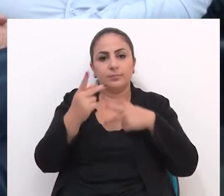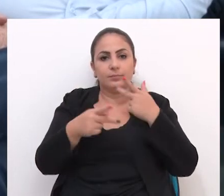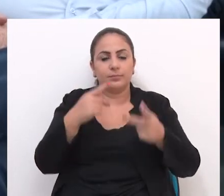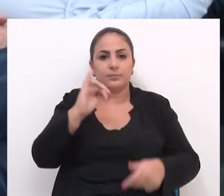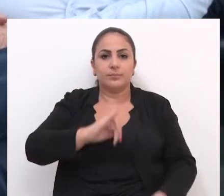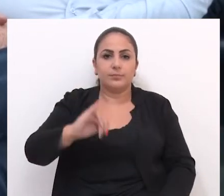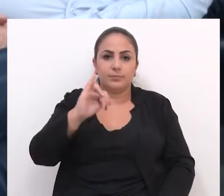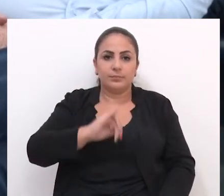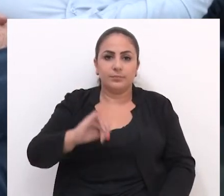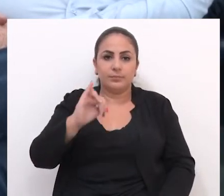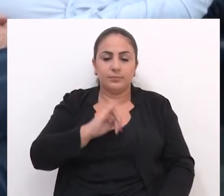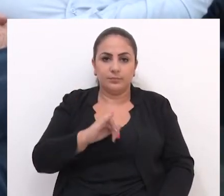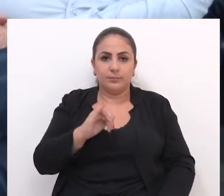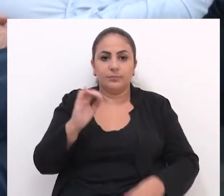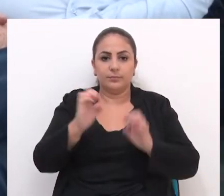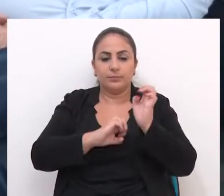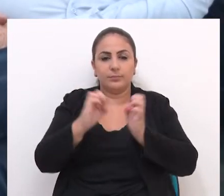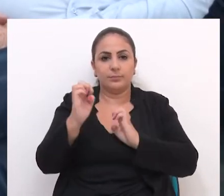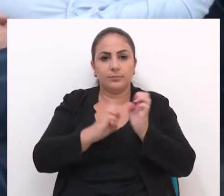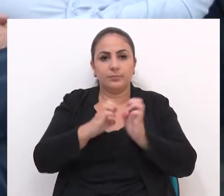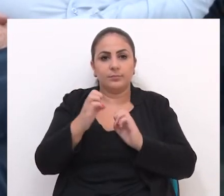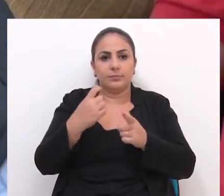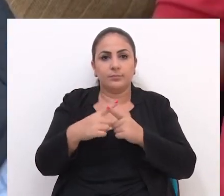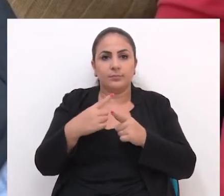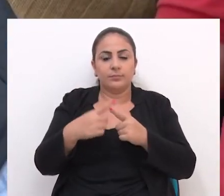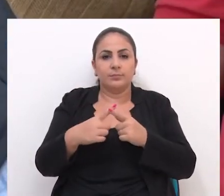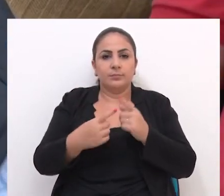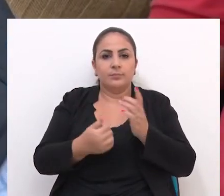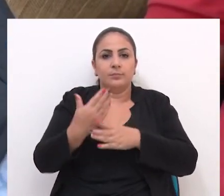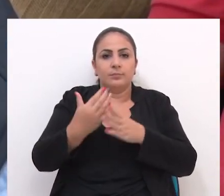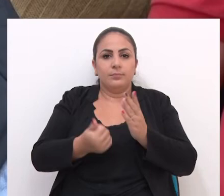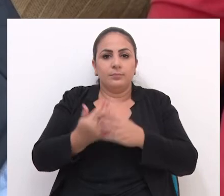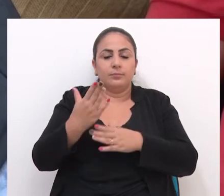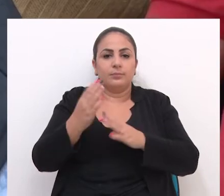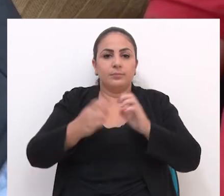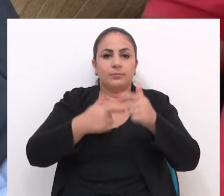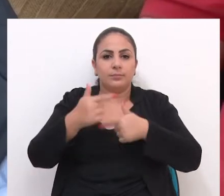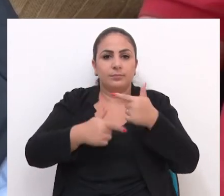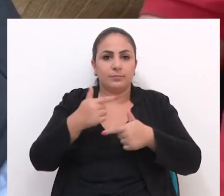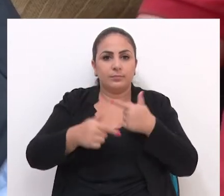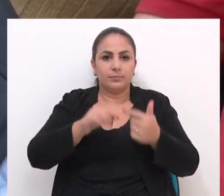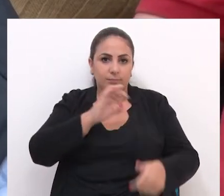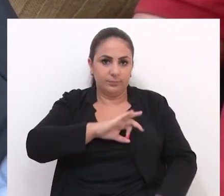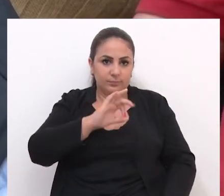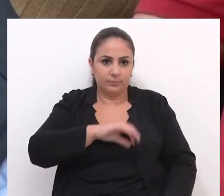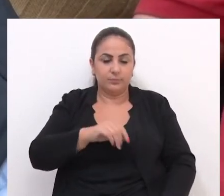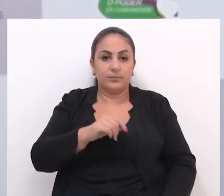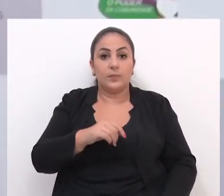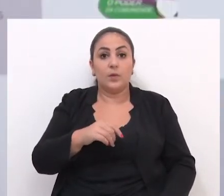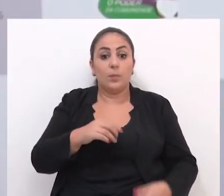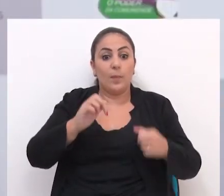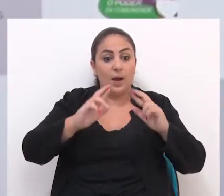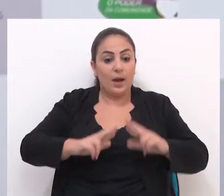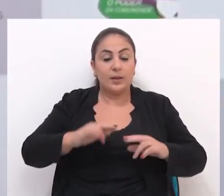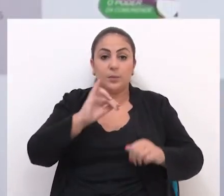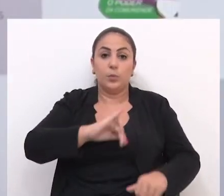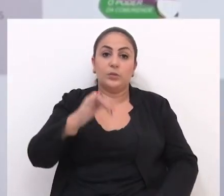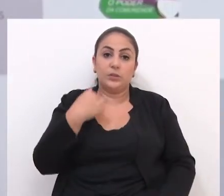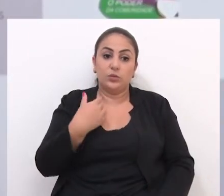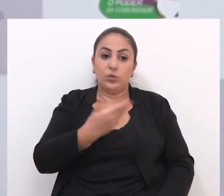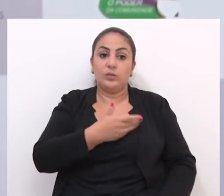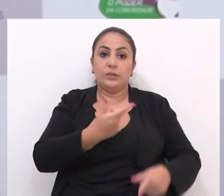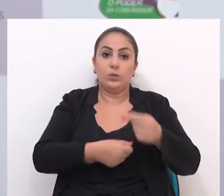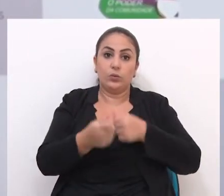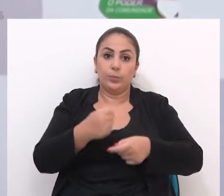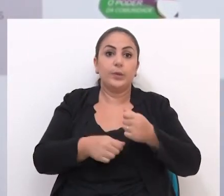também ressaltou a importância do empreendimento através da geração de emprego e renda. Um setor muito importante dentro